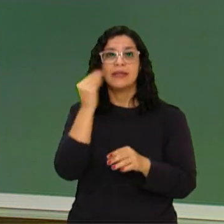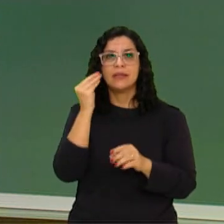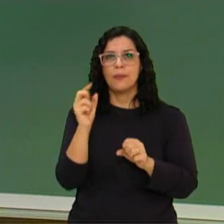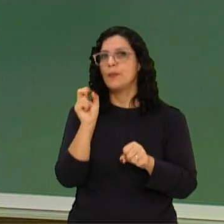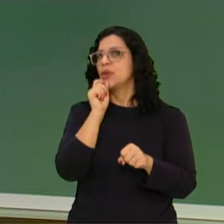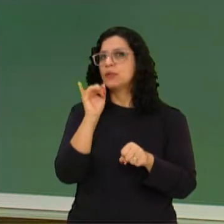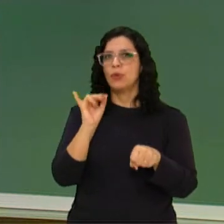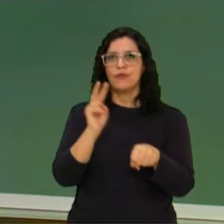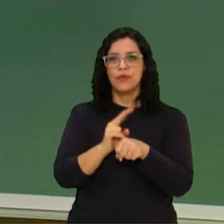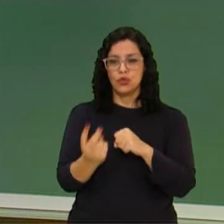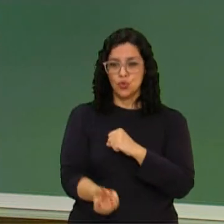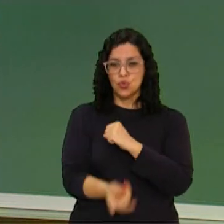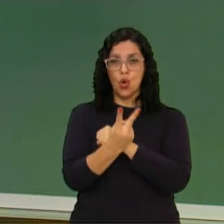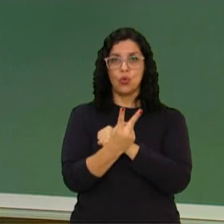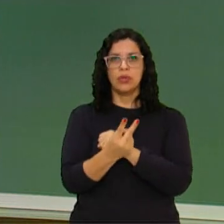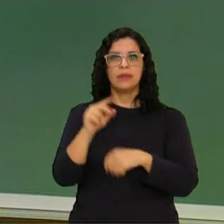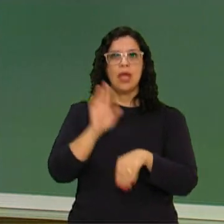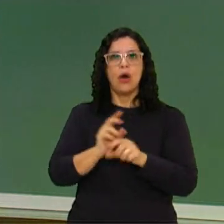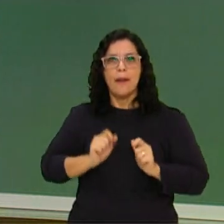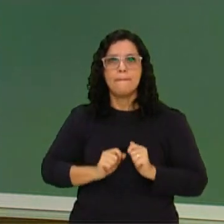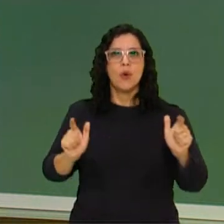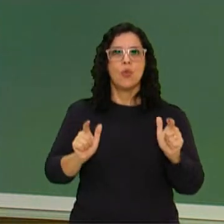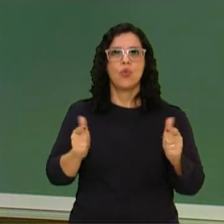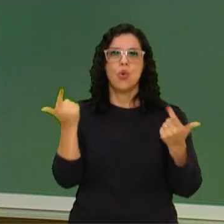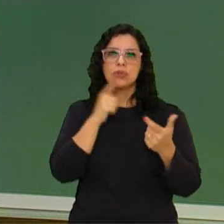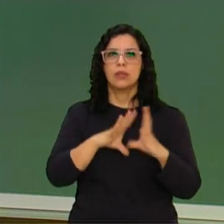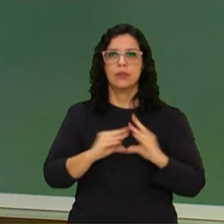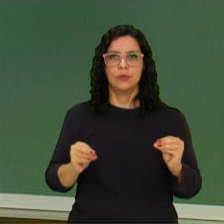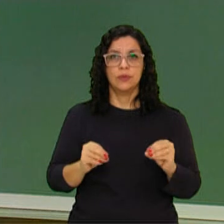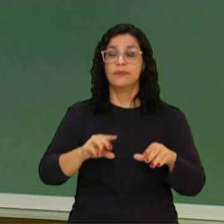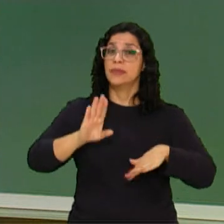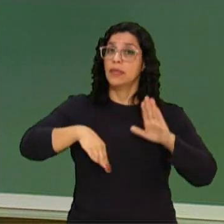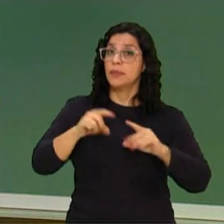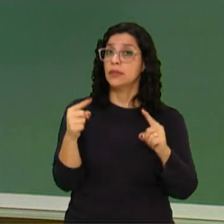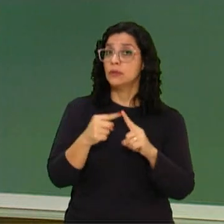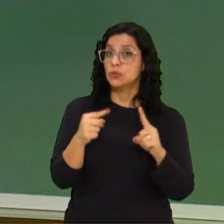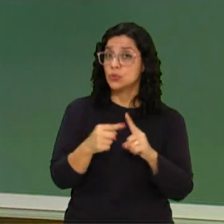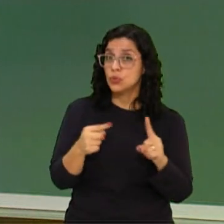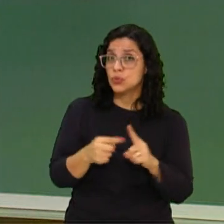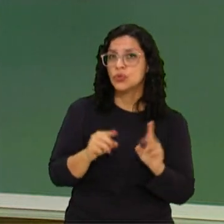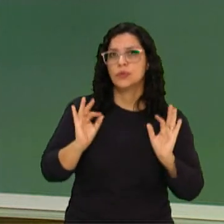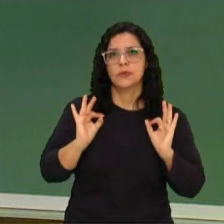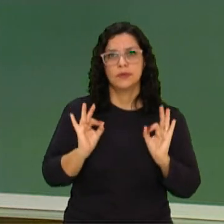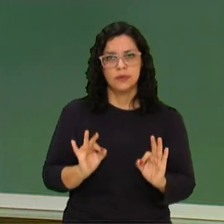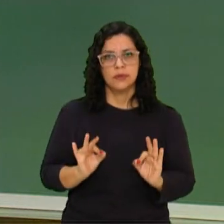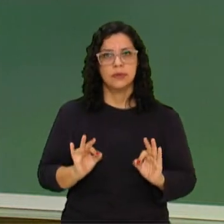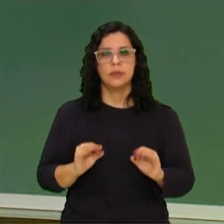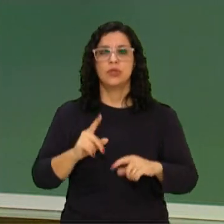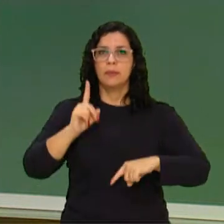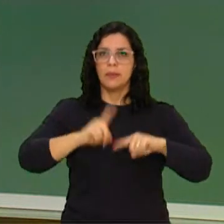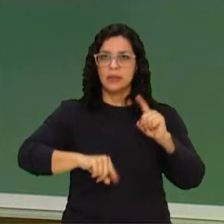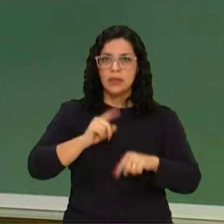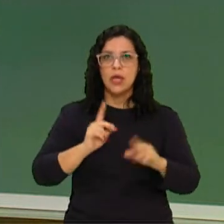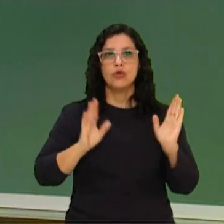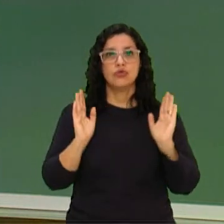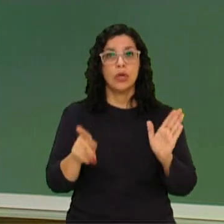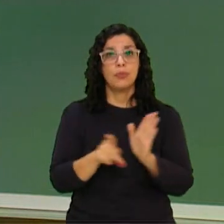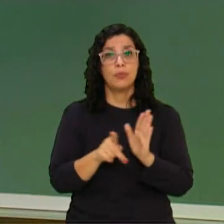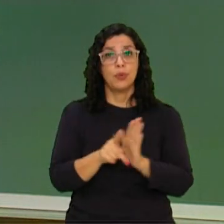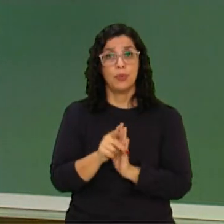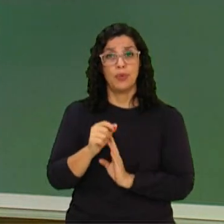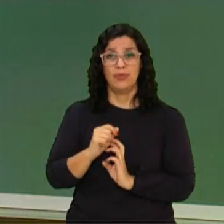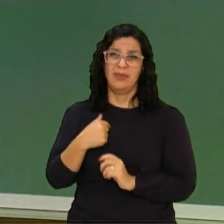que ele já tem a resposta pronta ali. Claro, conforme o tipo de elemento, de antígeno,